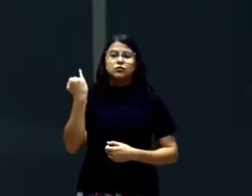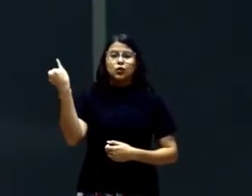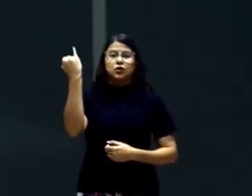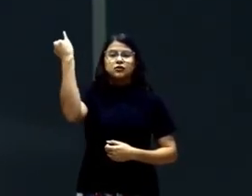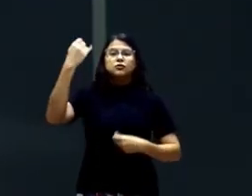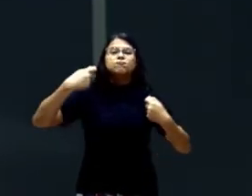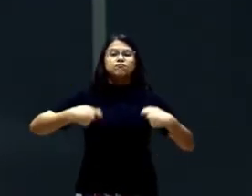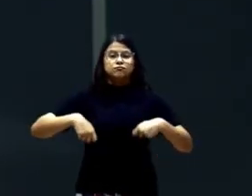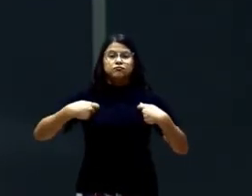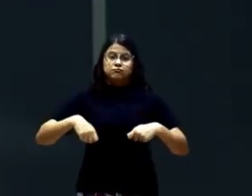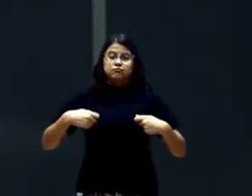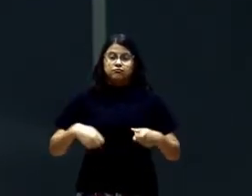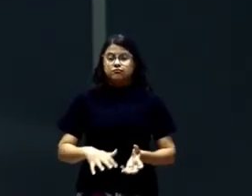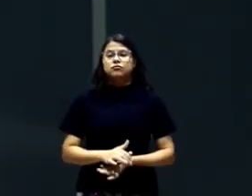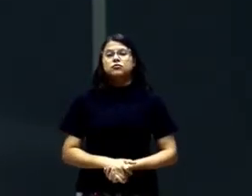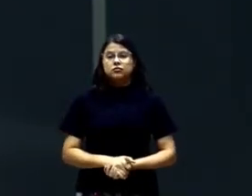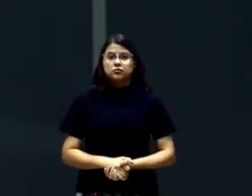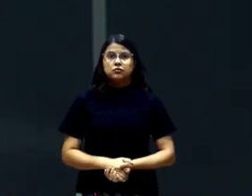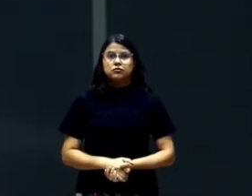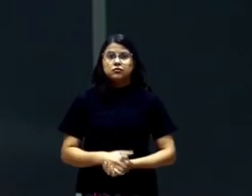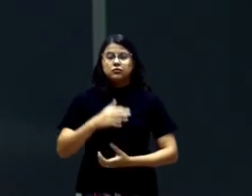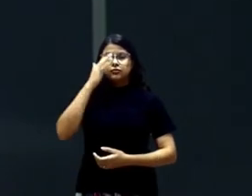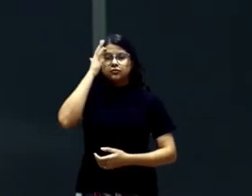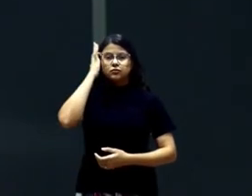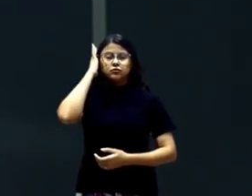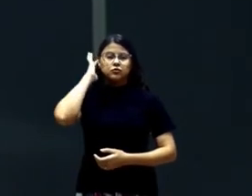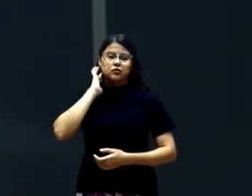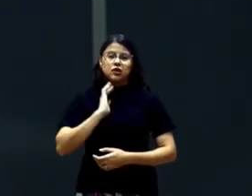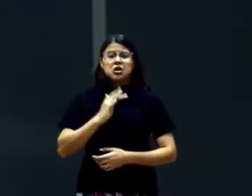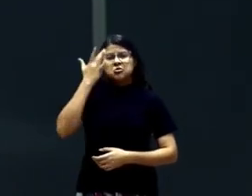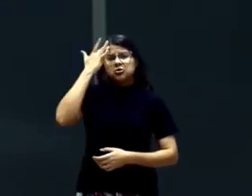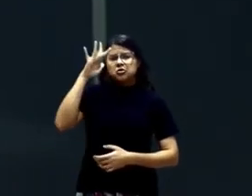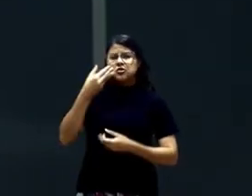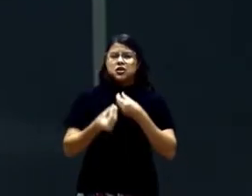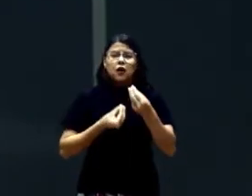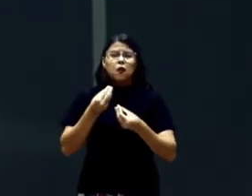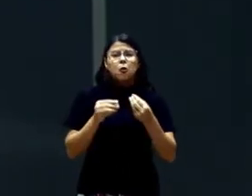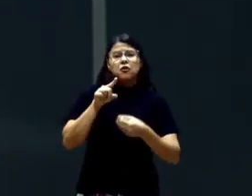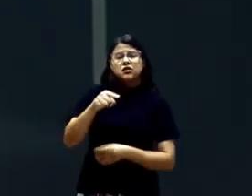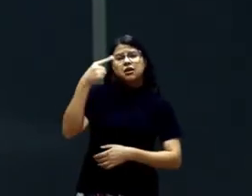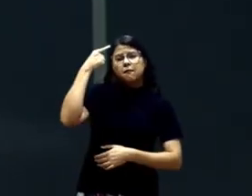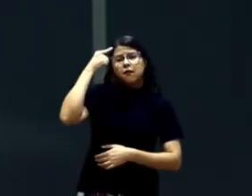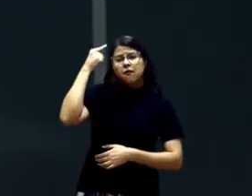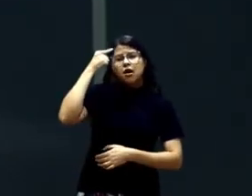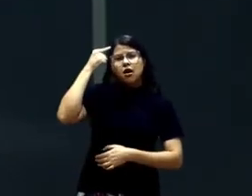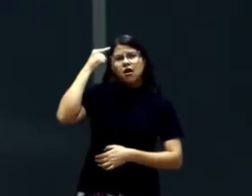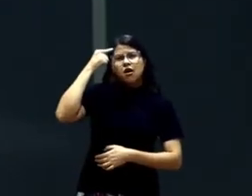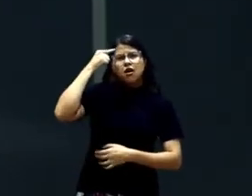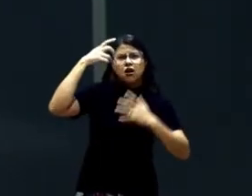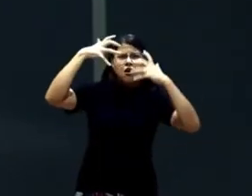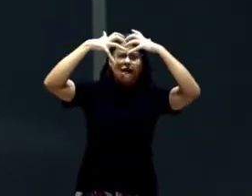pensar nisso. Eu não sei se você para pensar. Se você